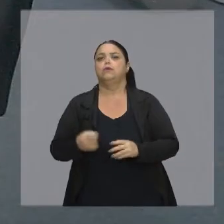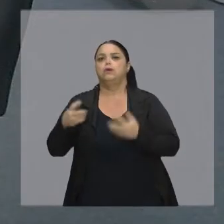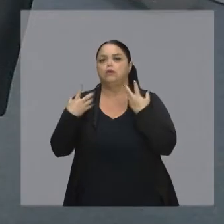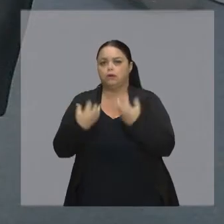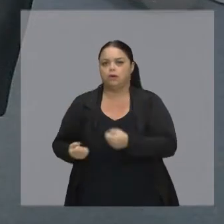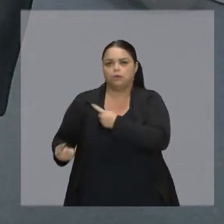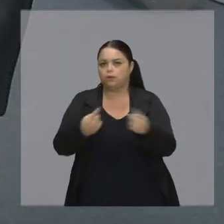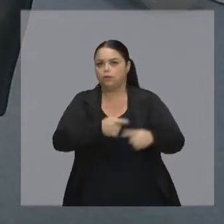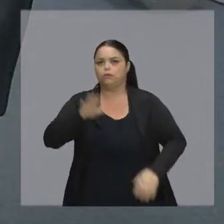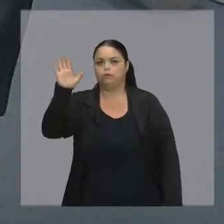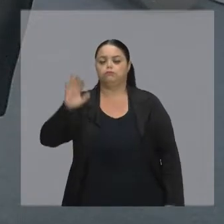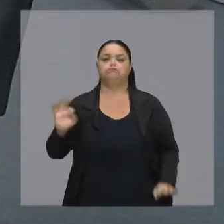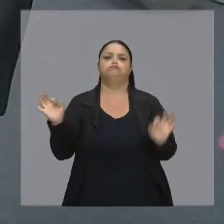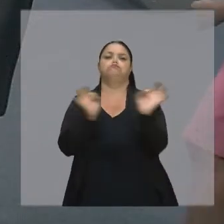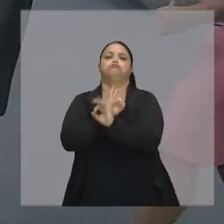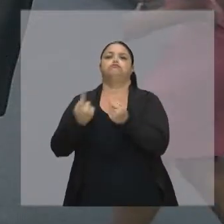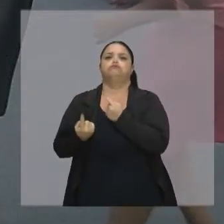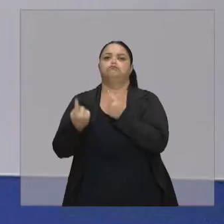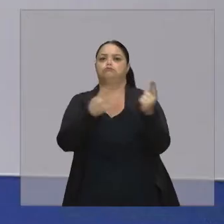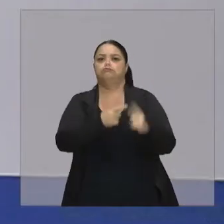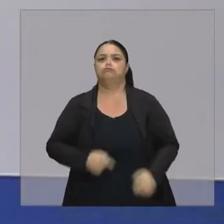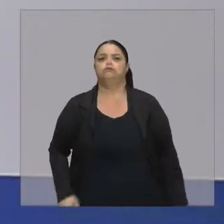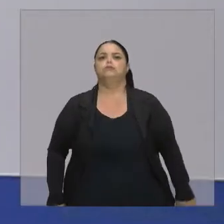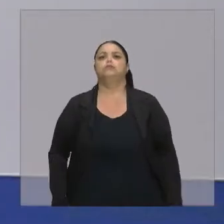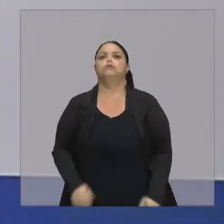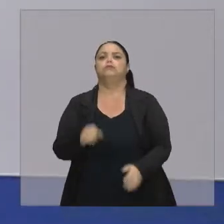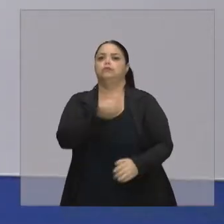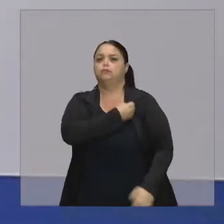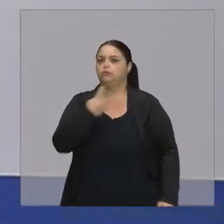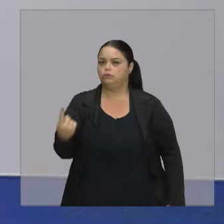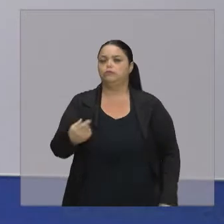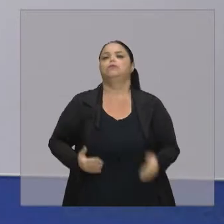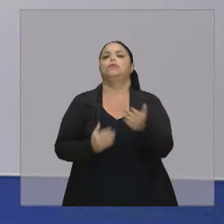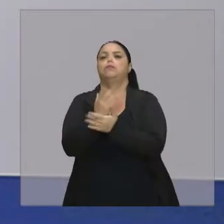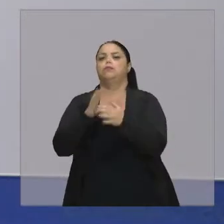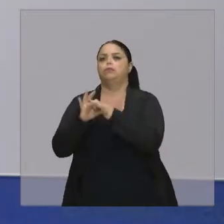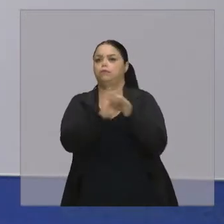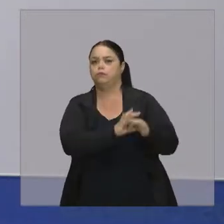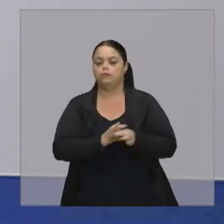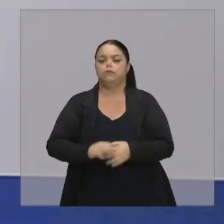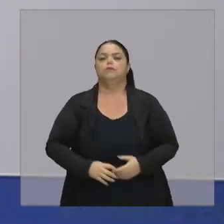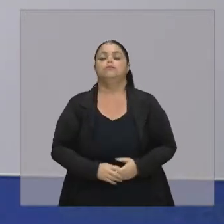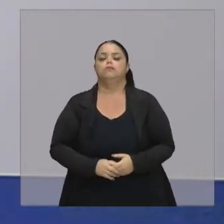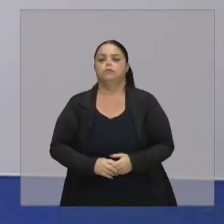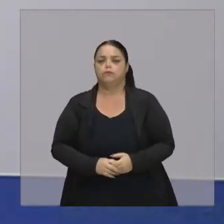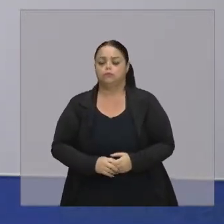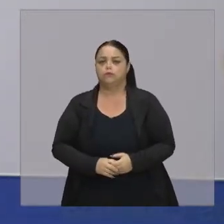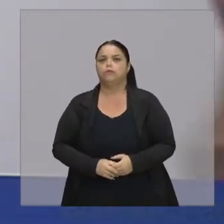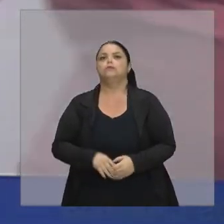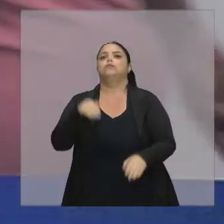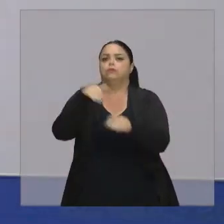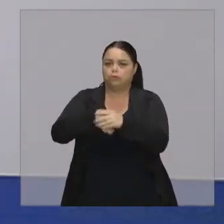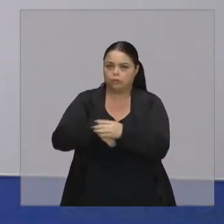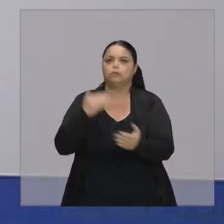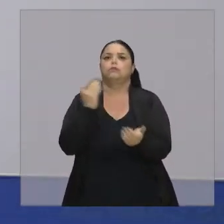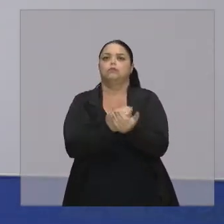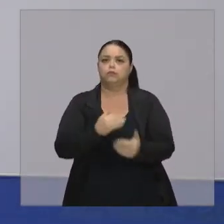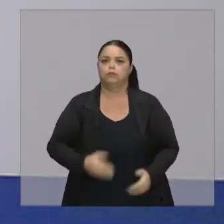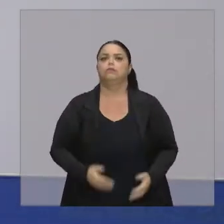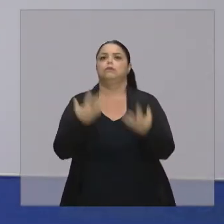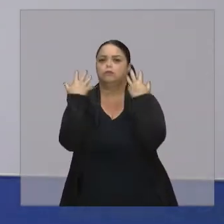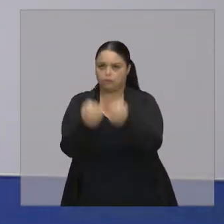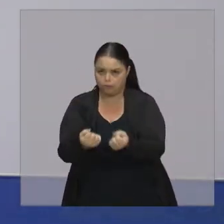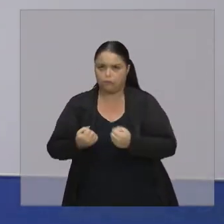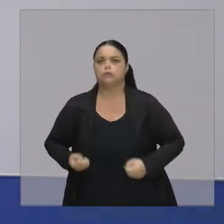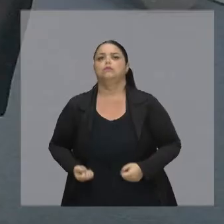se manifestem. Nenhuma manifestação contrária. Emenda número 1, aprovado por unanimidade. Em votação, o processo. Vereadores favoráveis,